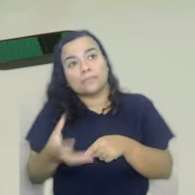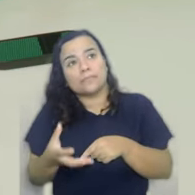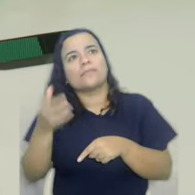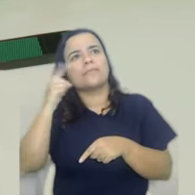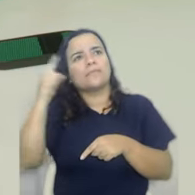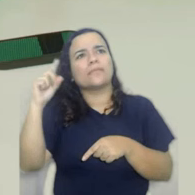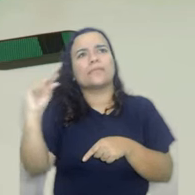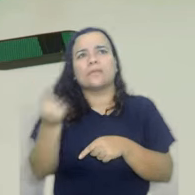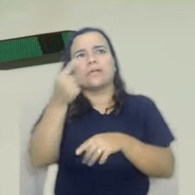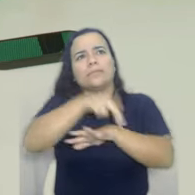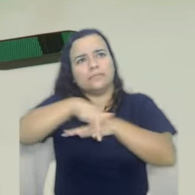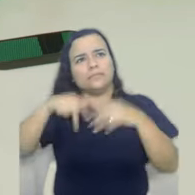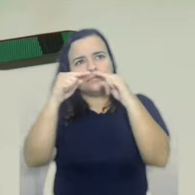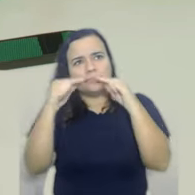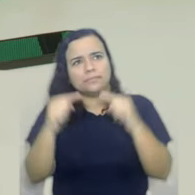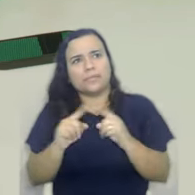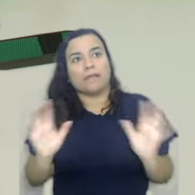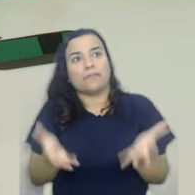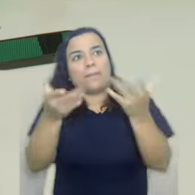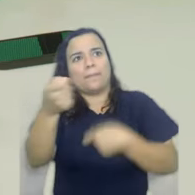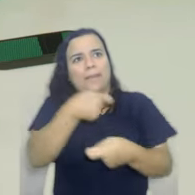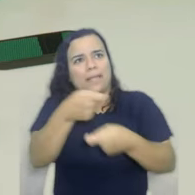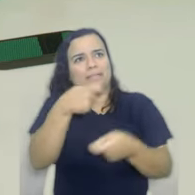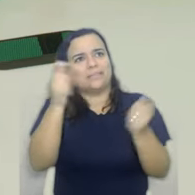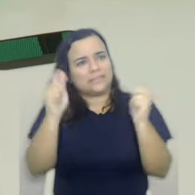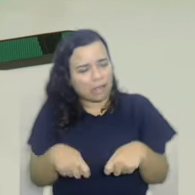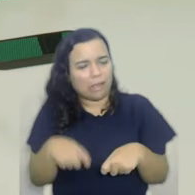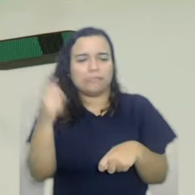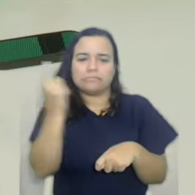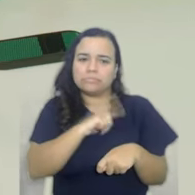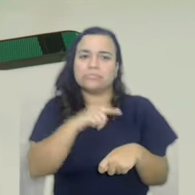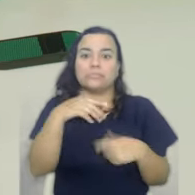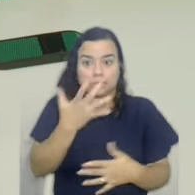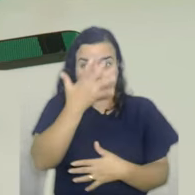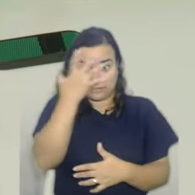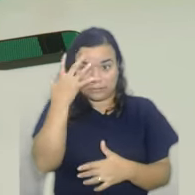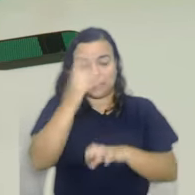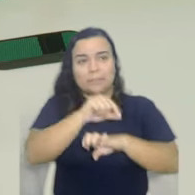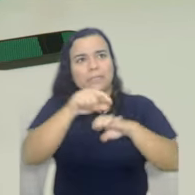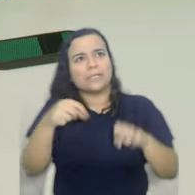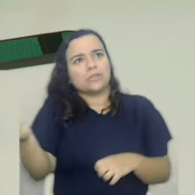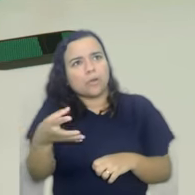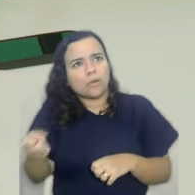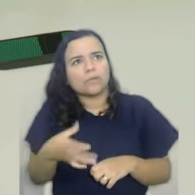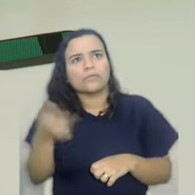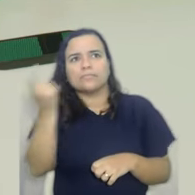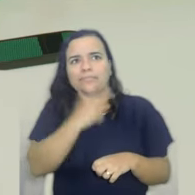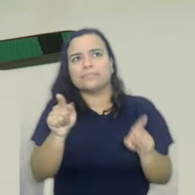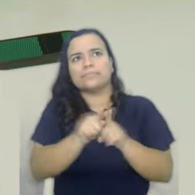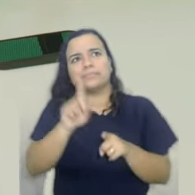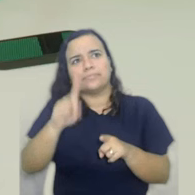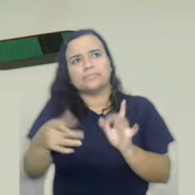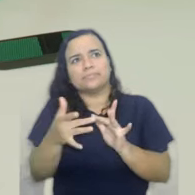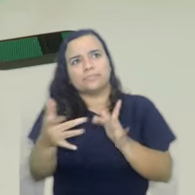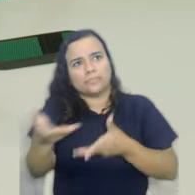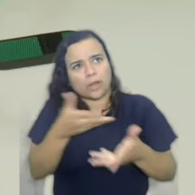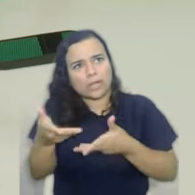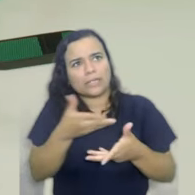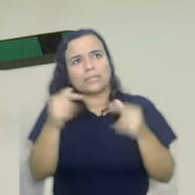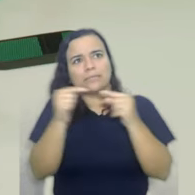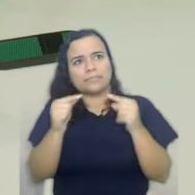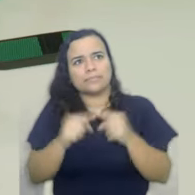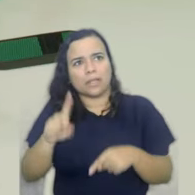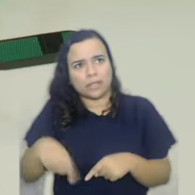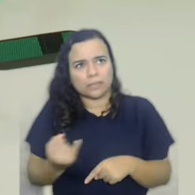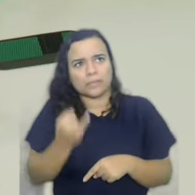é algo que fomenta negócios então pro novo empreendedor isso é fundamental tá conectado com isso eh a